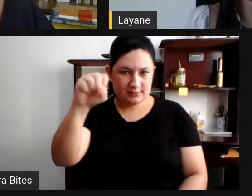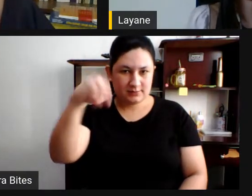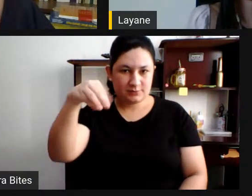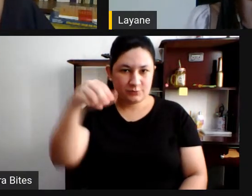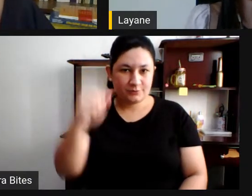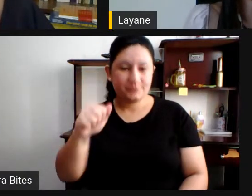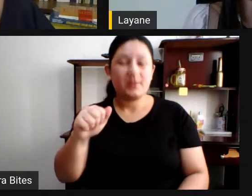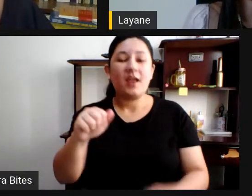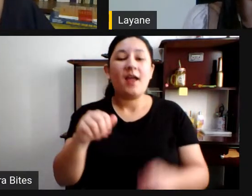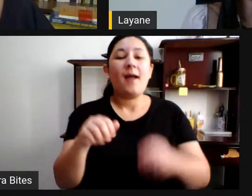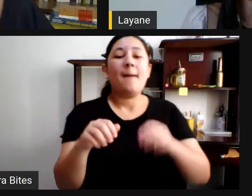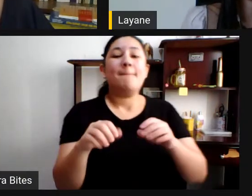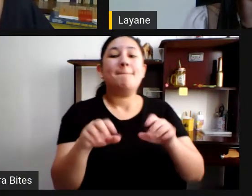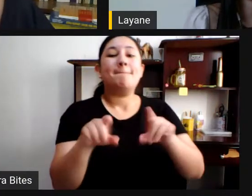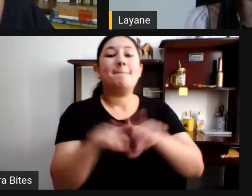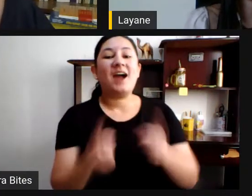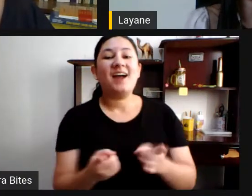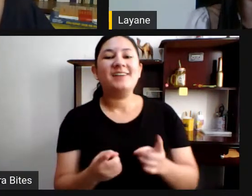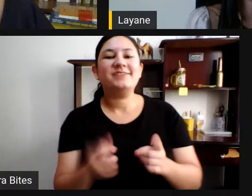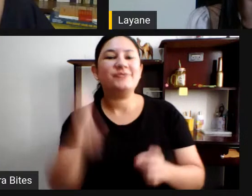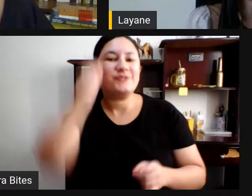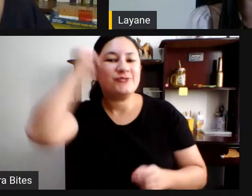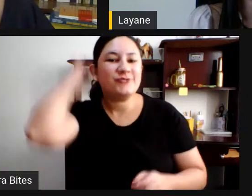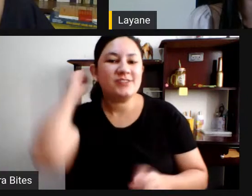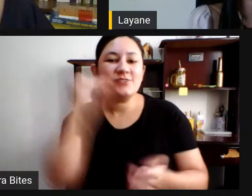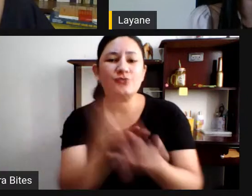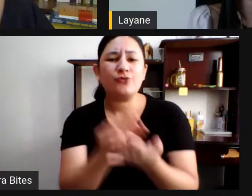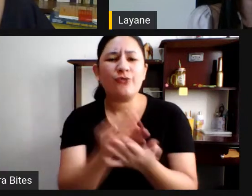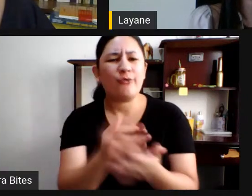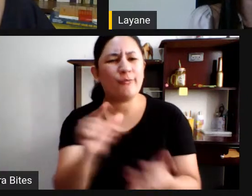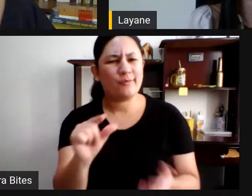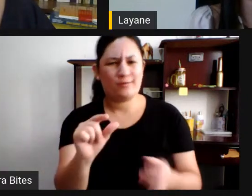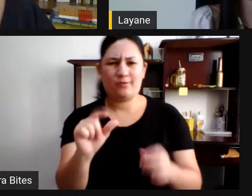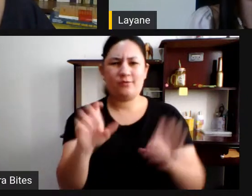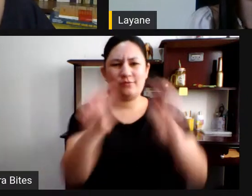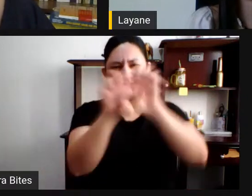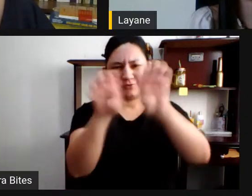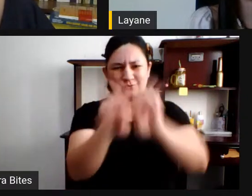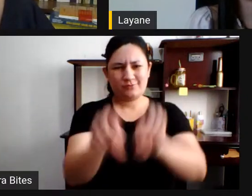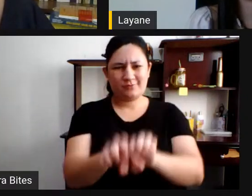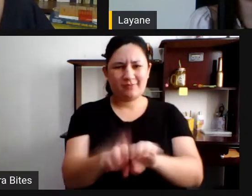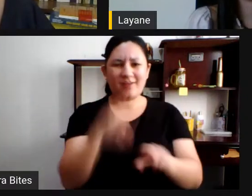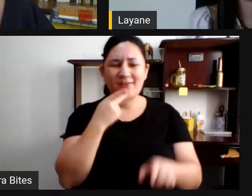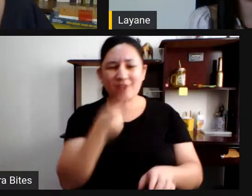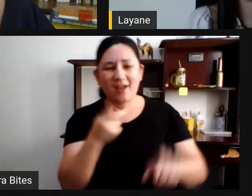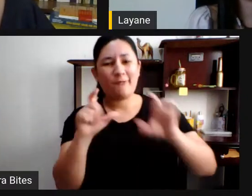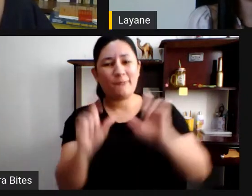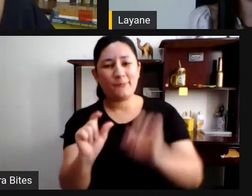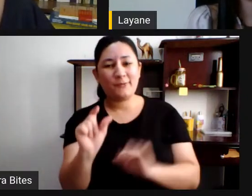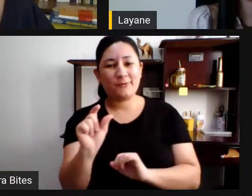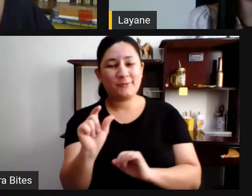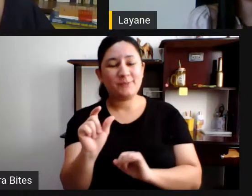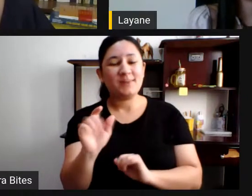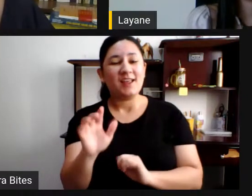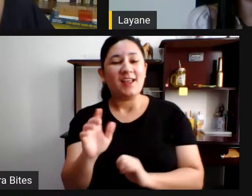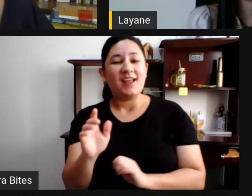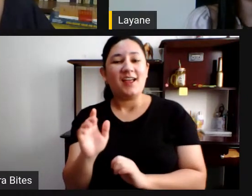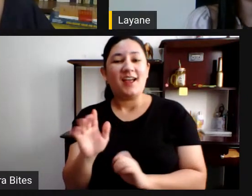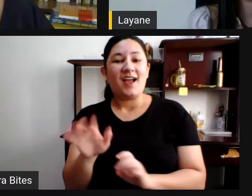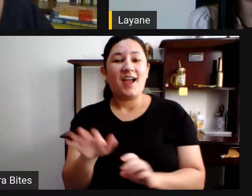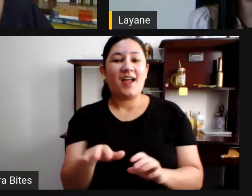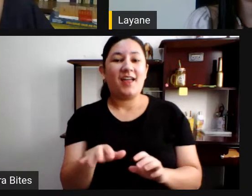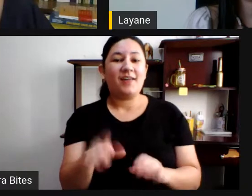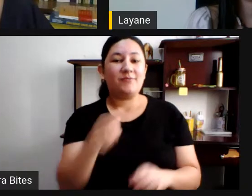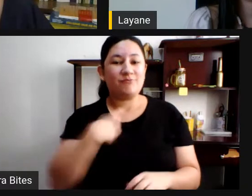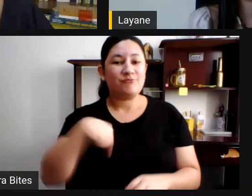em fornecer então a noção de estrutura que se tem